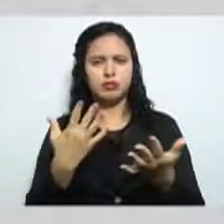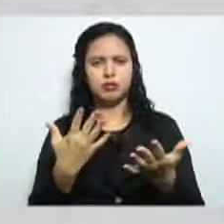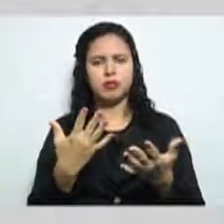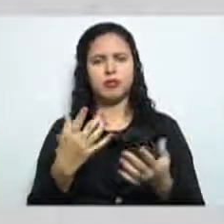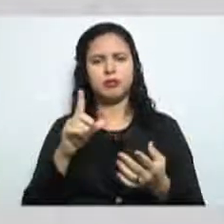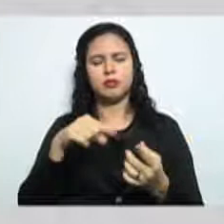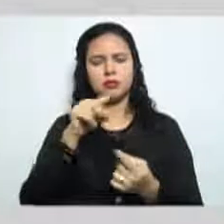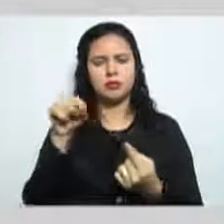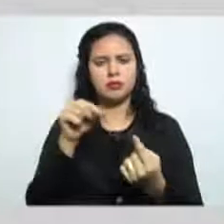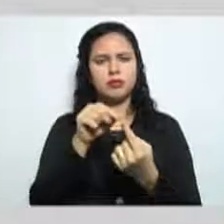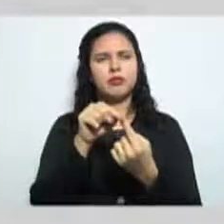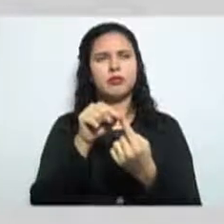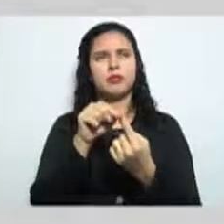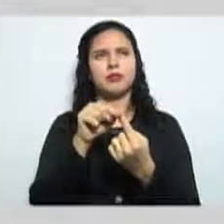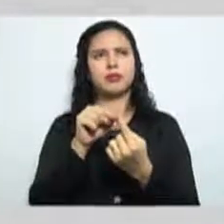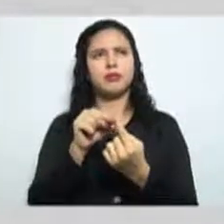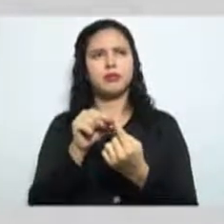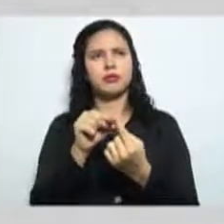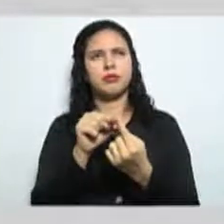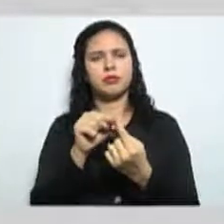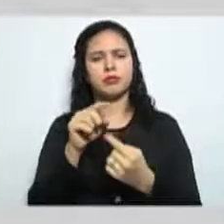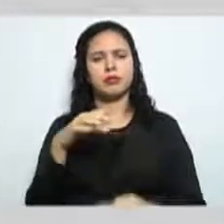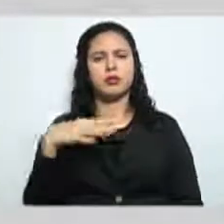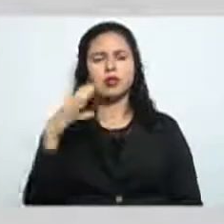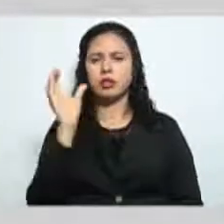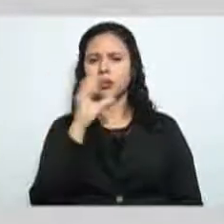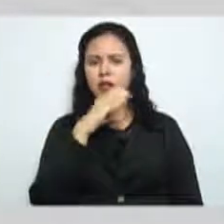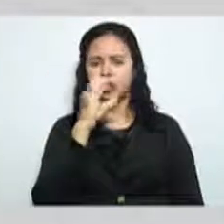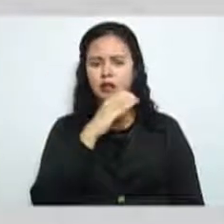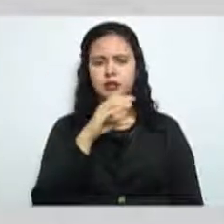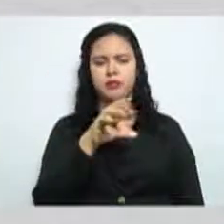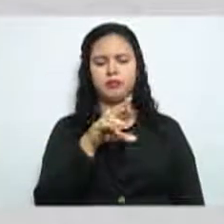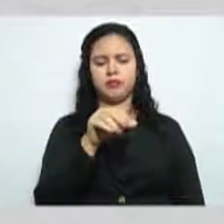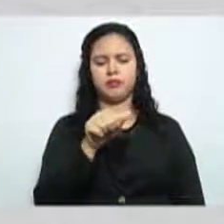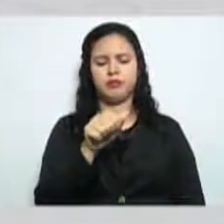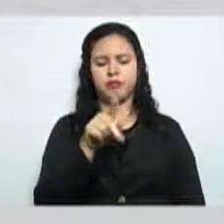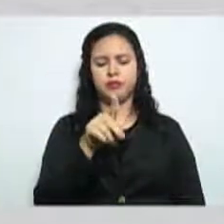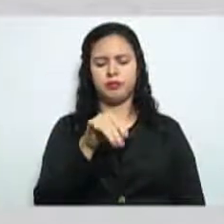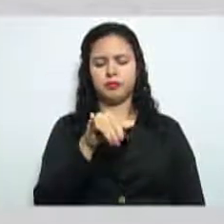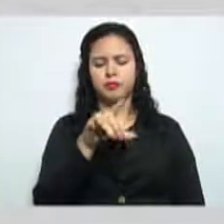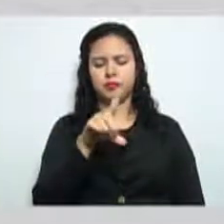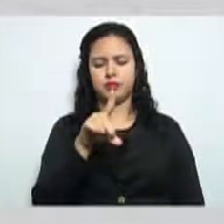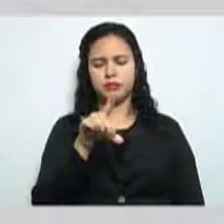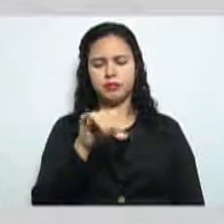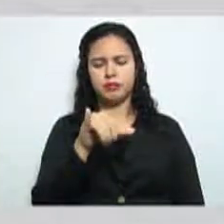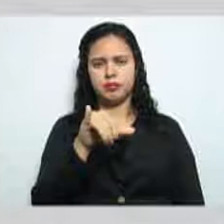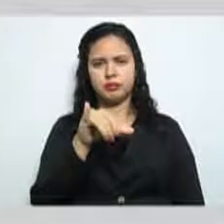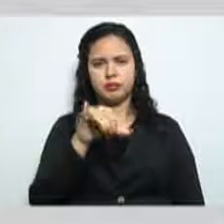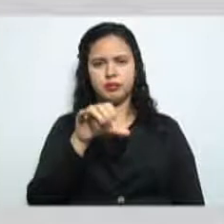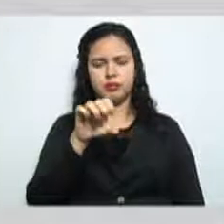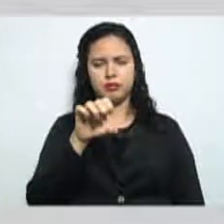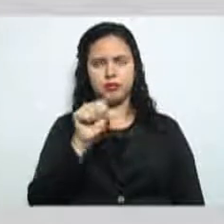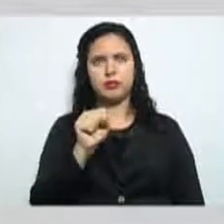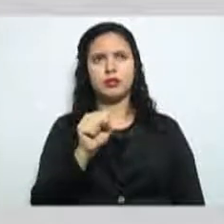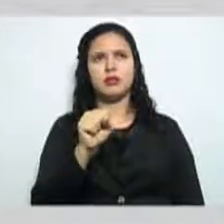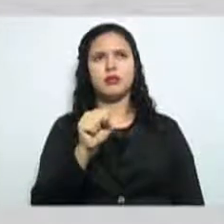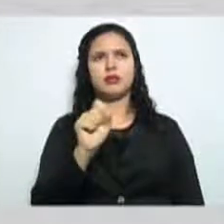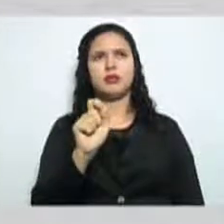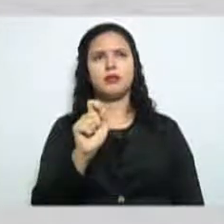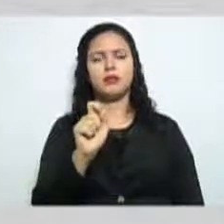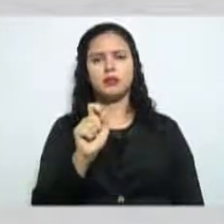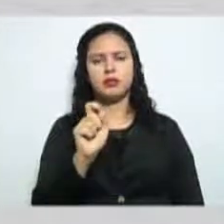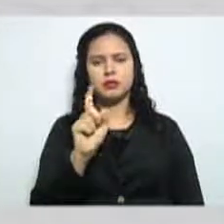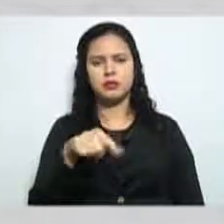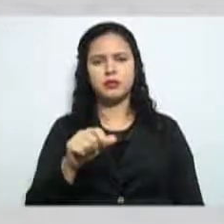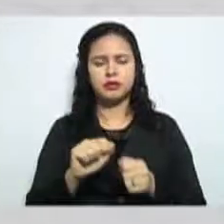Eu queria dar um destaque, essa questão de rapidez. Adotar um processo produtivo adequado tem a ver com eu querer produzir mais rápido